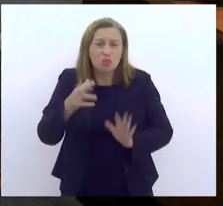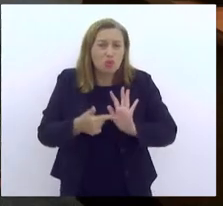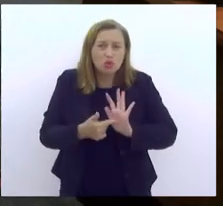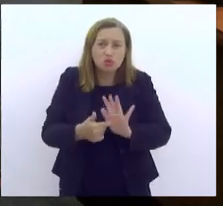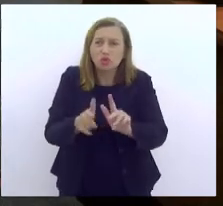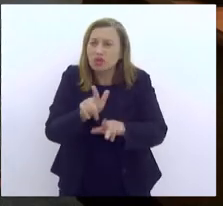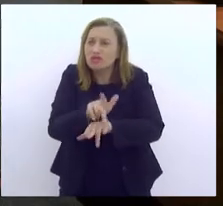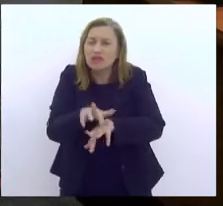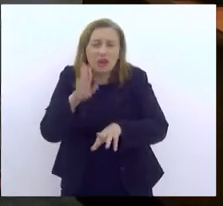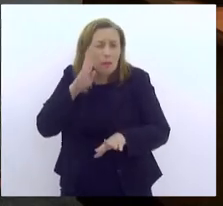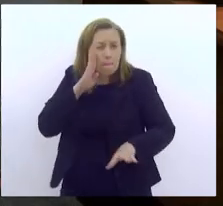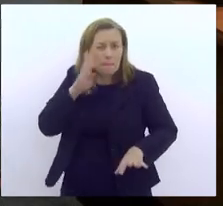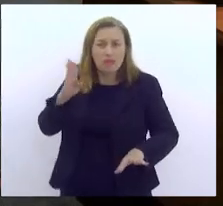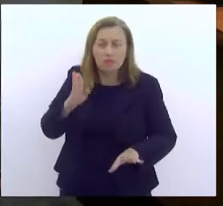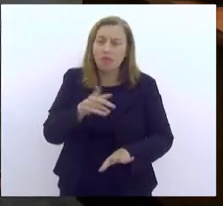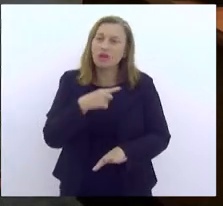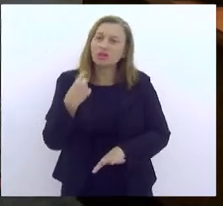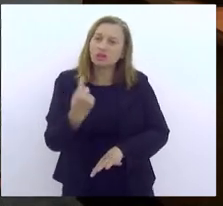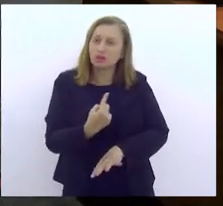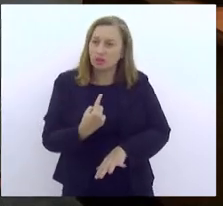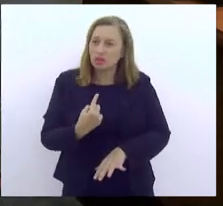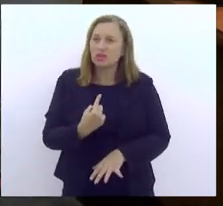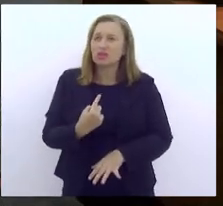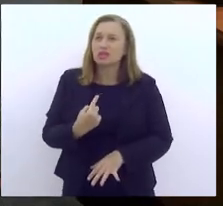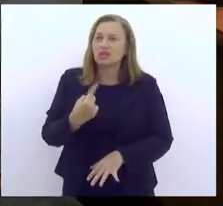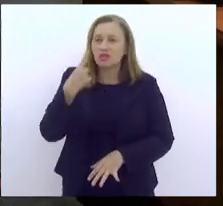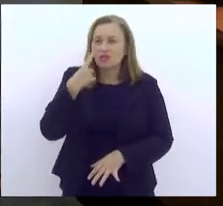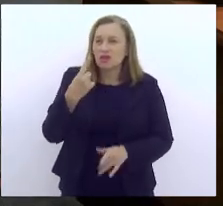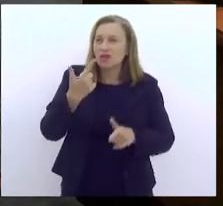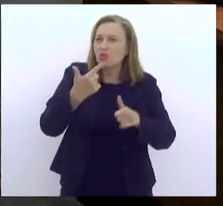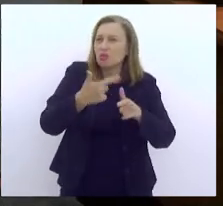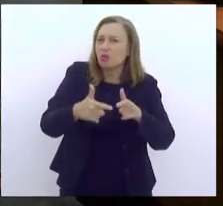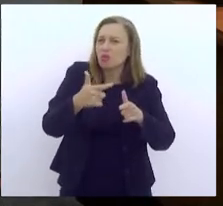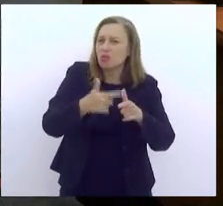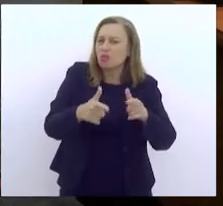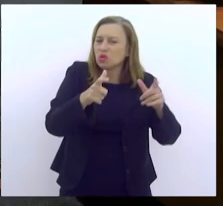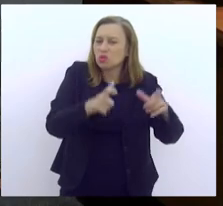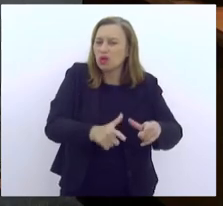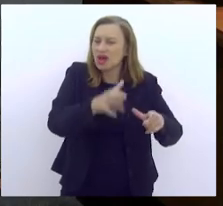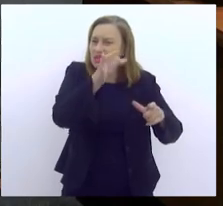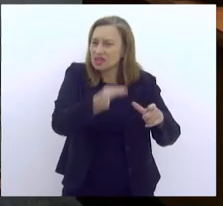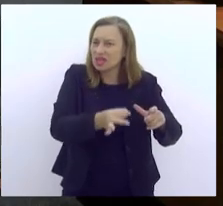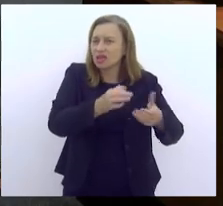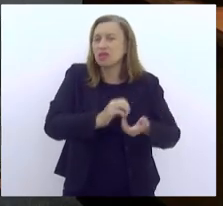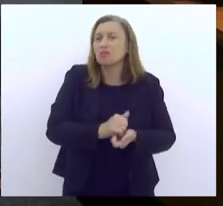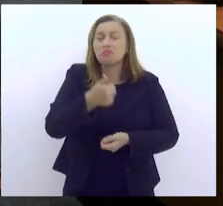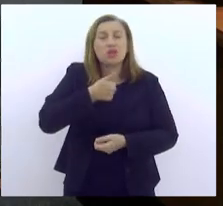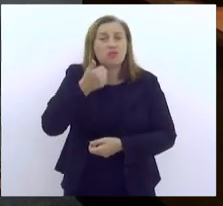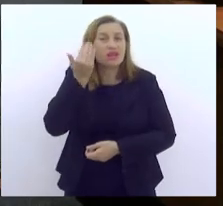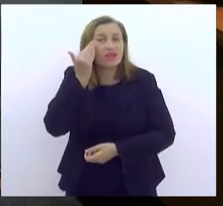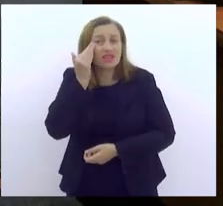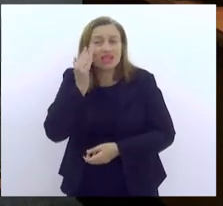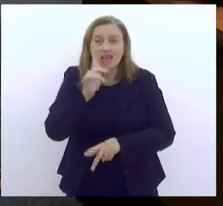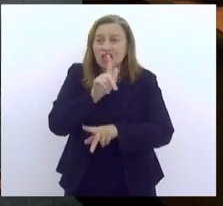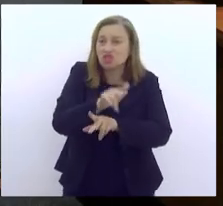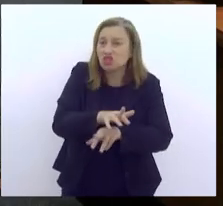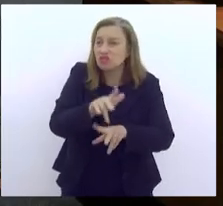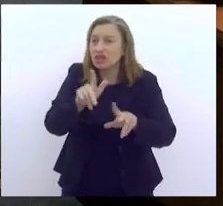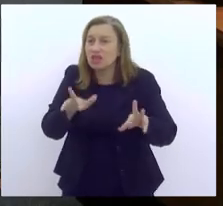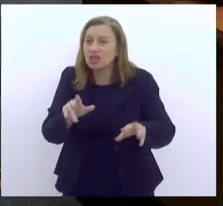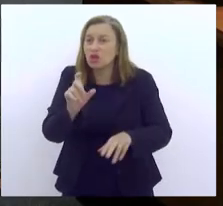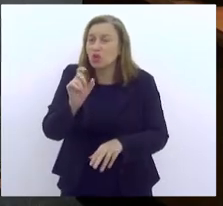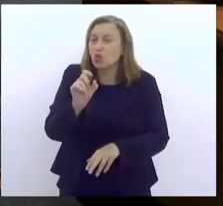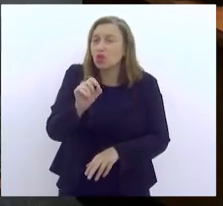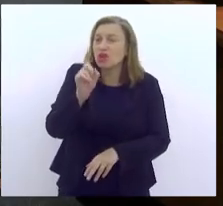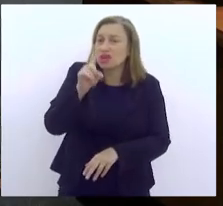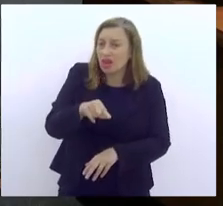acho que é fundamental para a gente colocar o problema no seu devido lugar. Primeiro é entender a diferença do que é